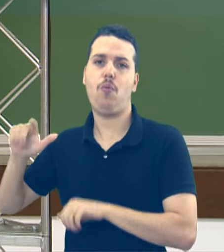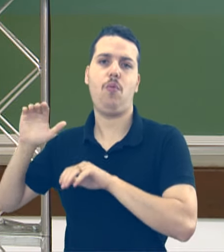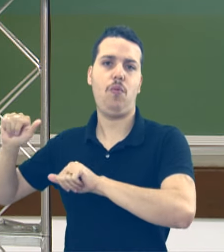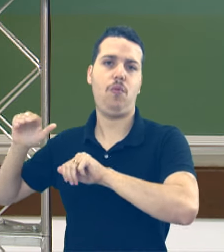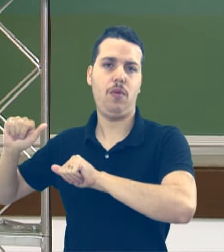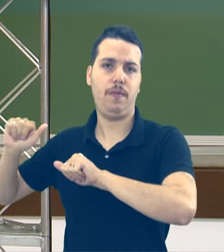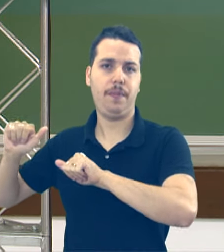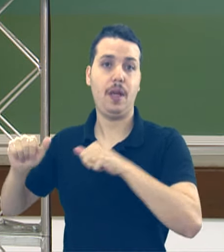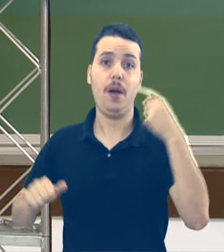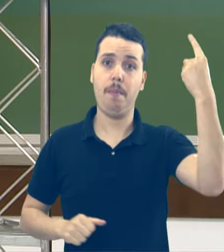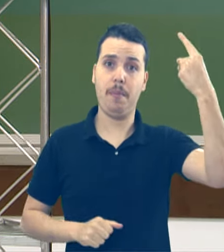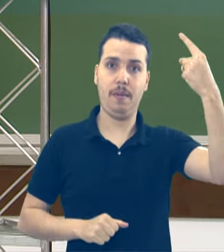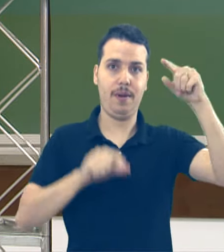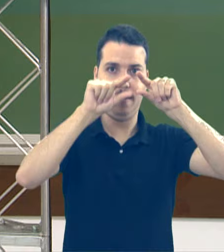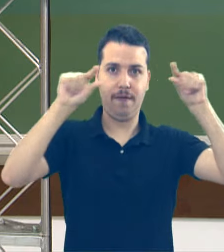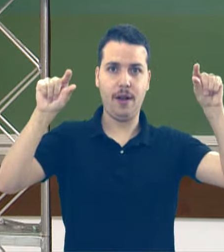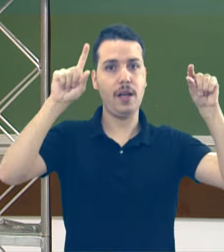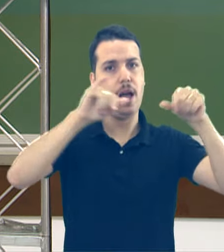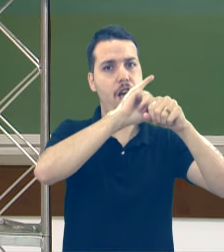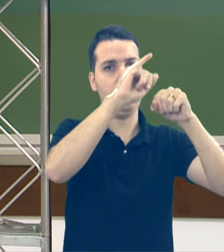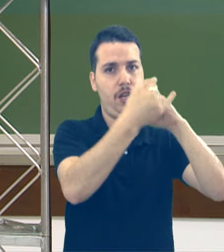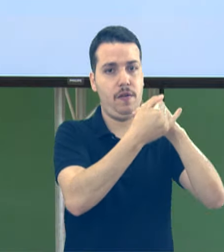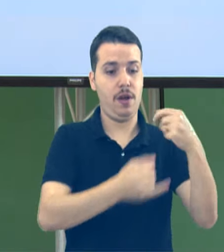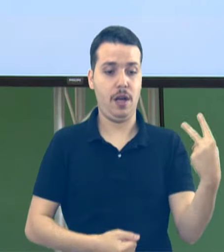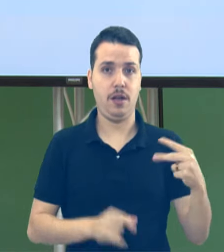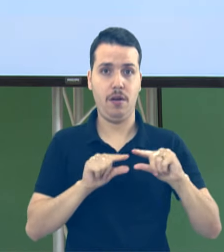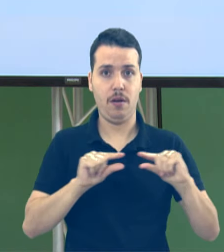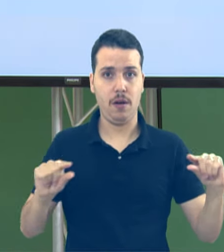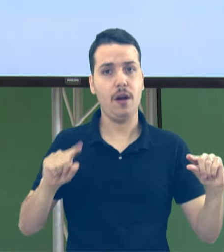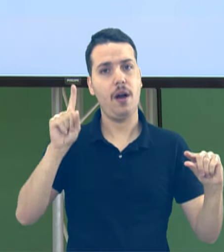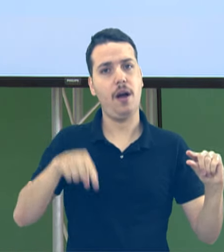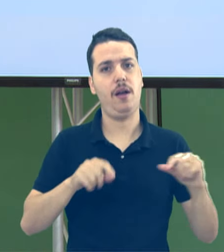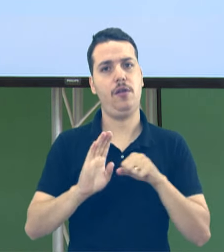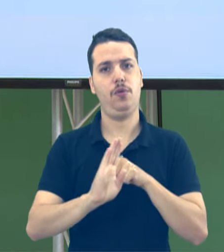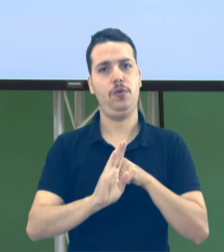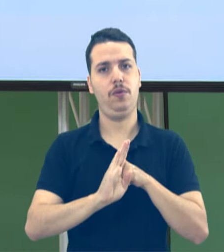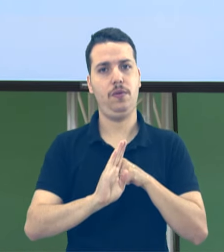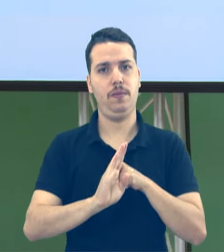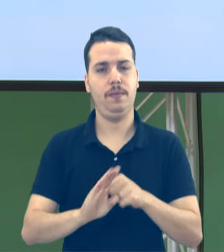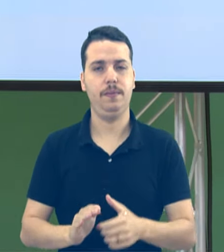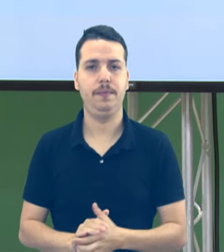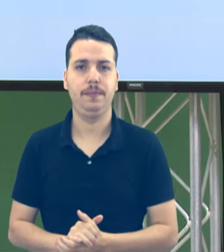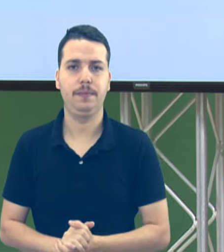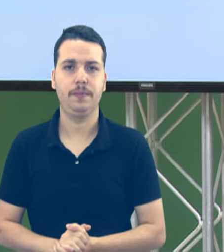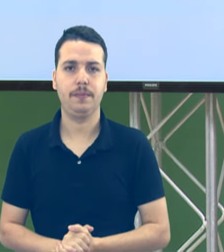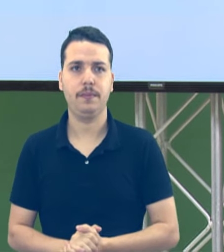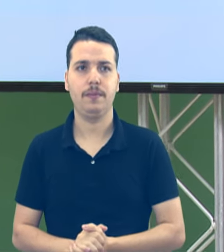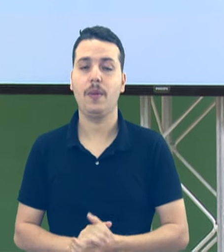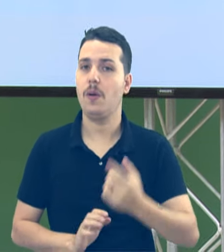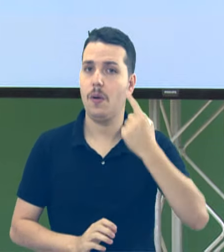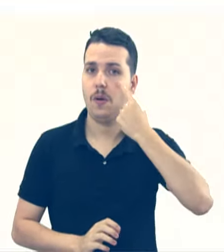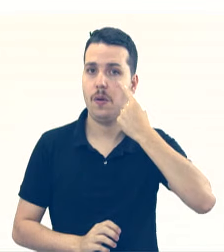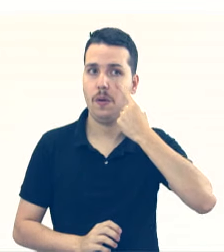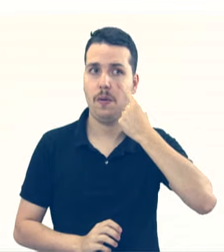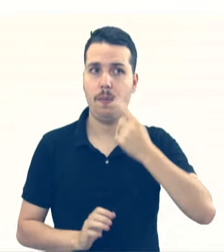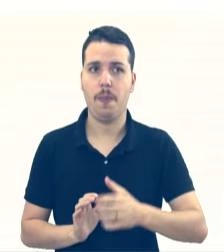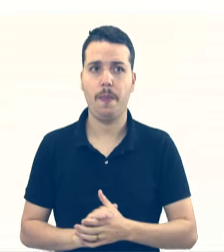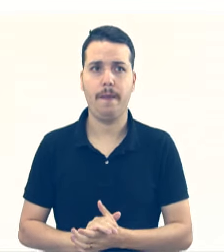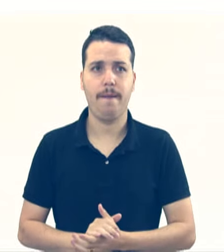primeiro tem função de adjetivo, o segundo tem função de substantivo. Observe.